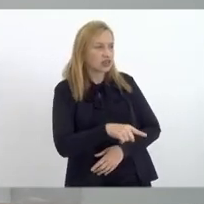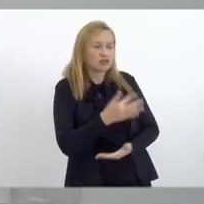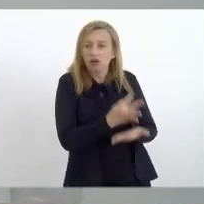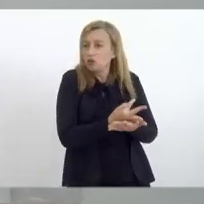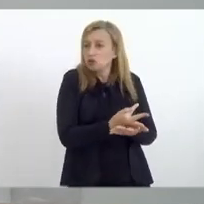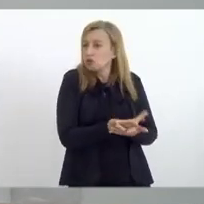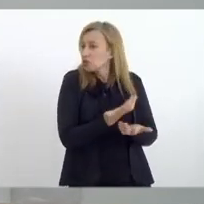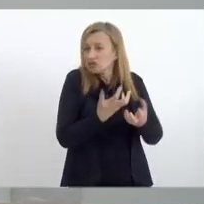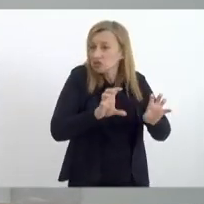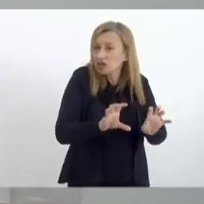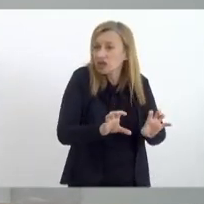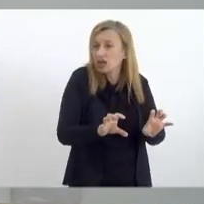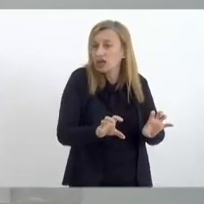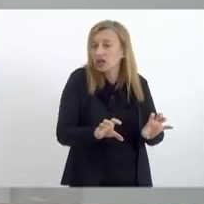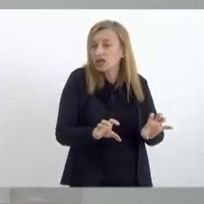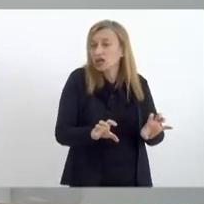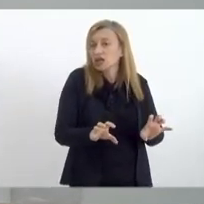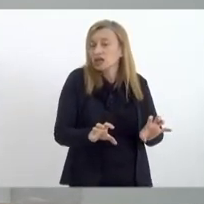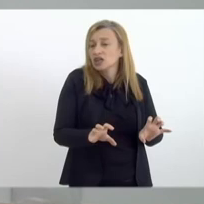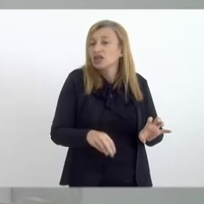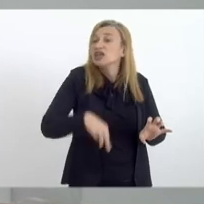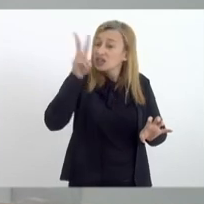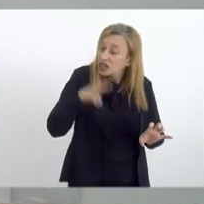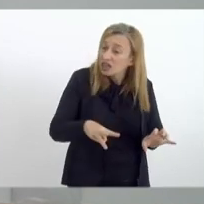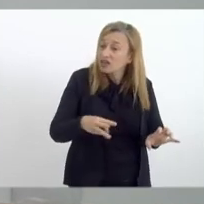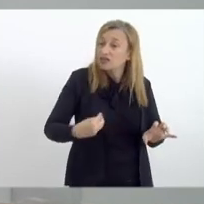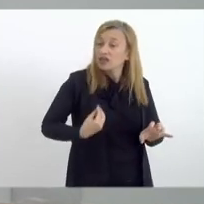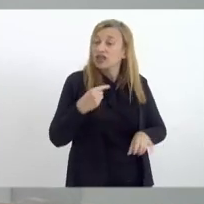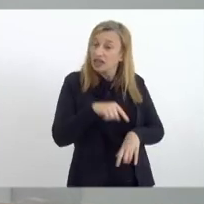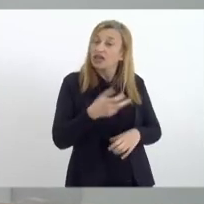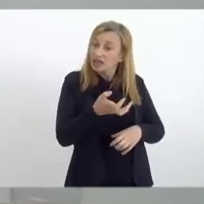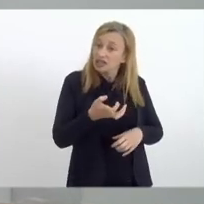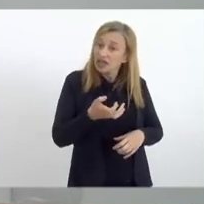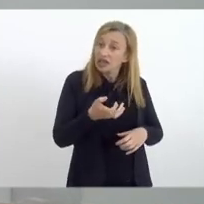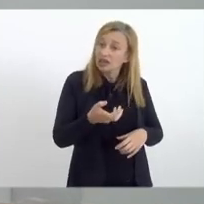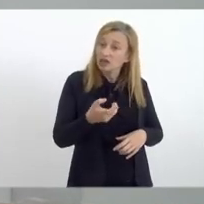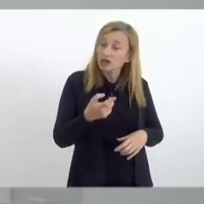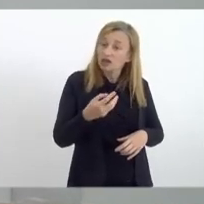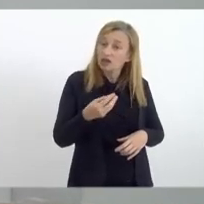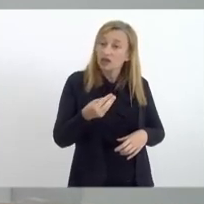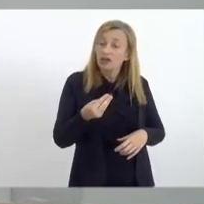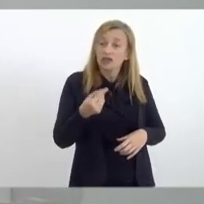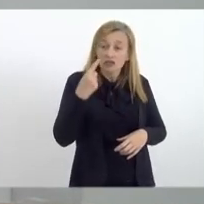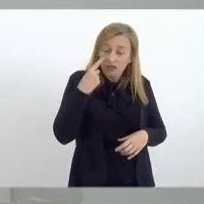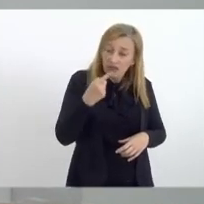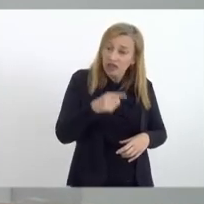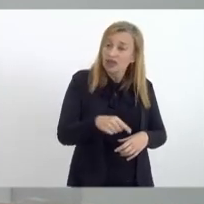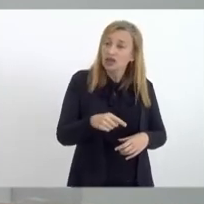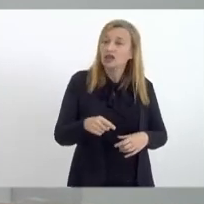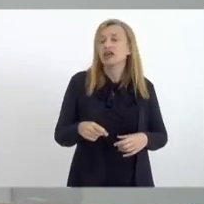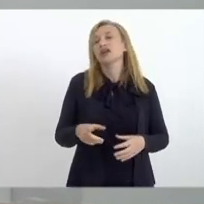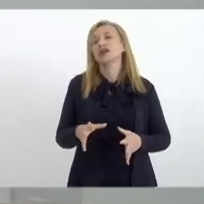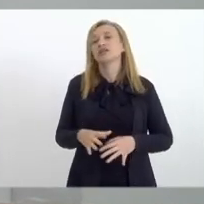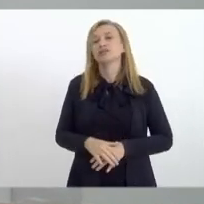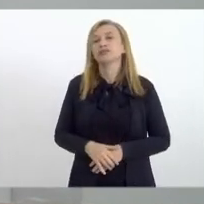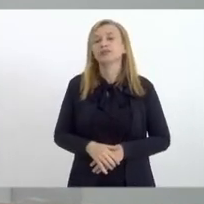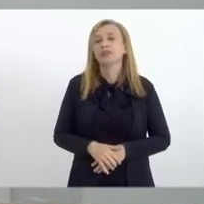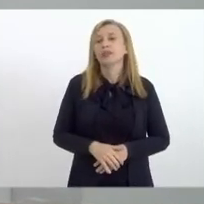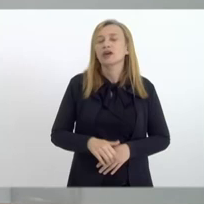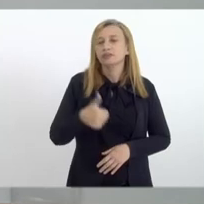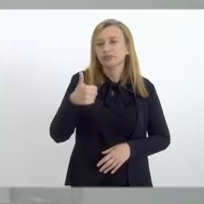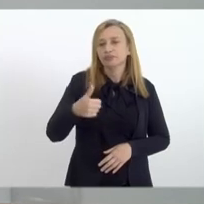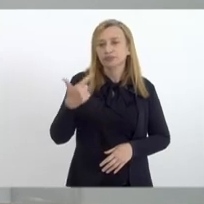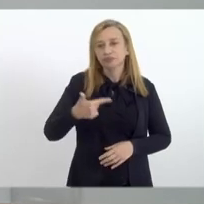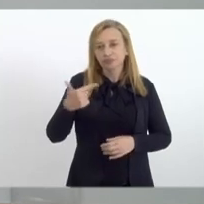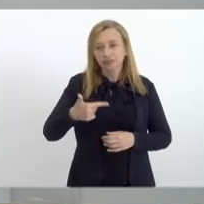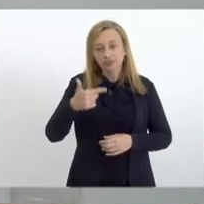os que quiseram estar, estiveram. Então, é importante, em primeiro lugar, que se tenha essa noção. Em segundo,